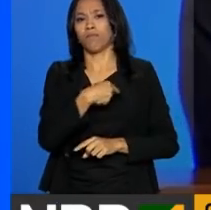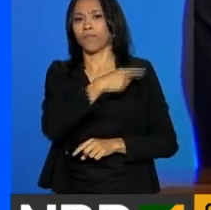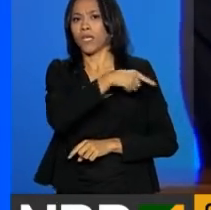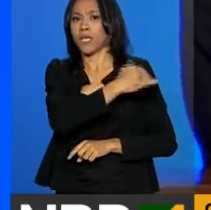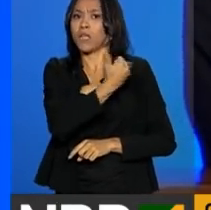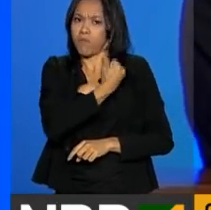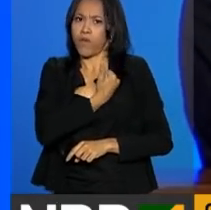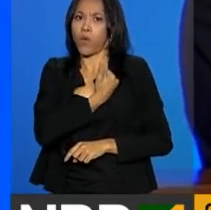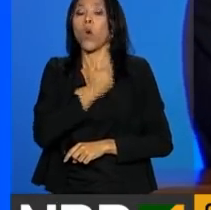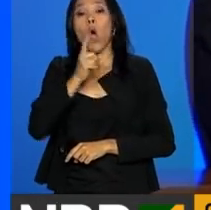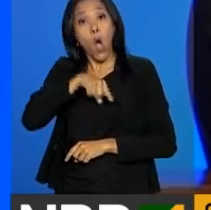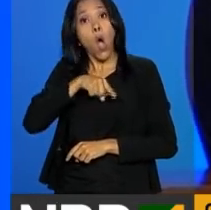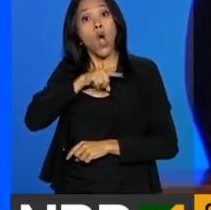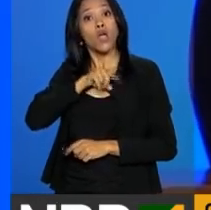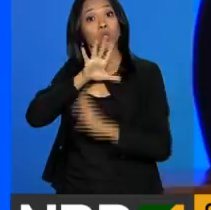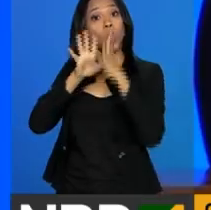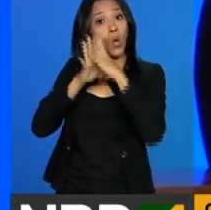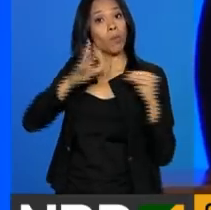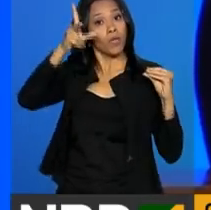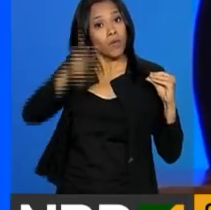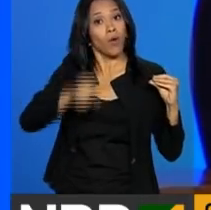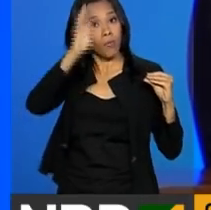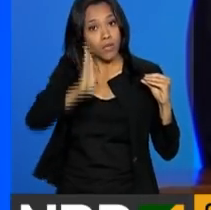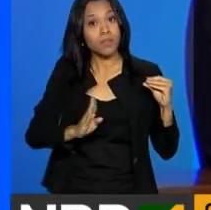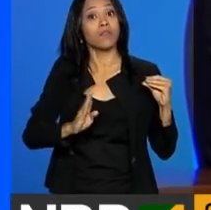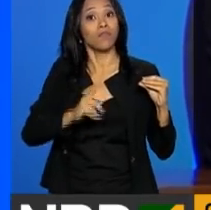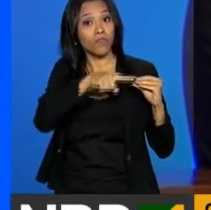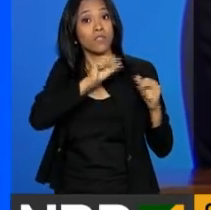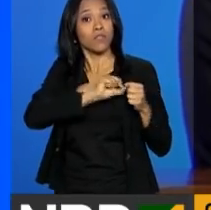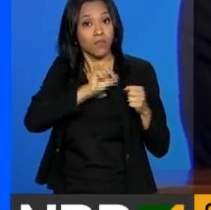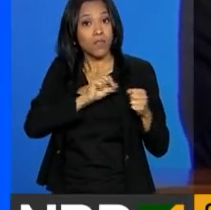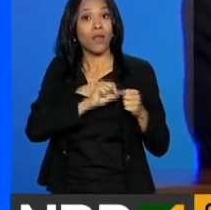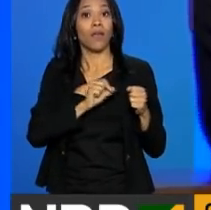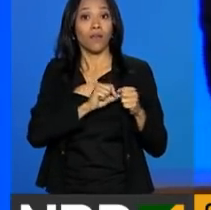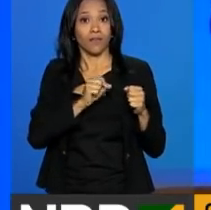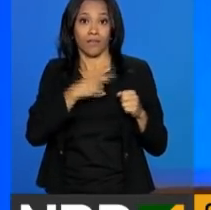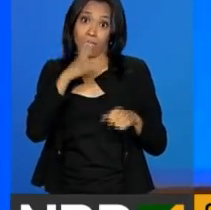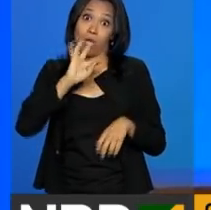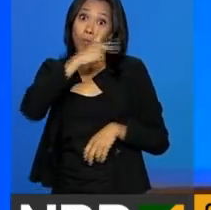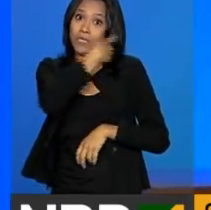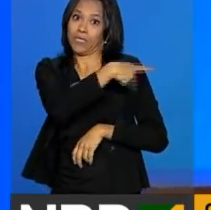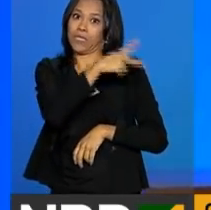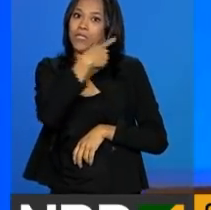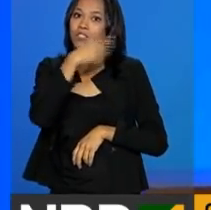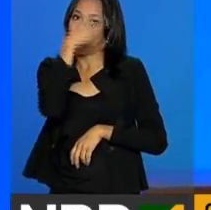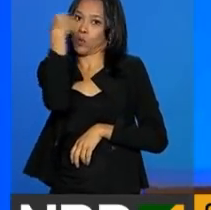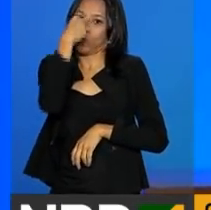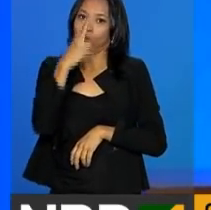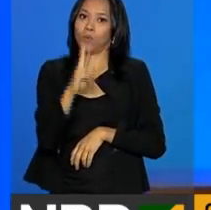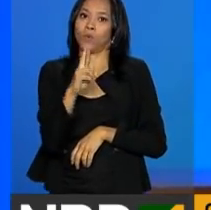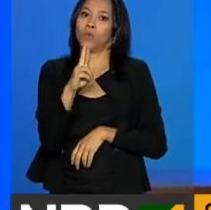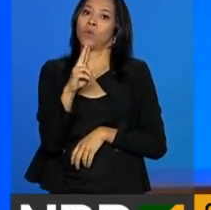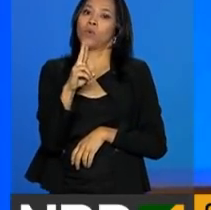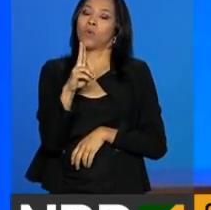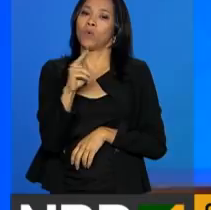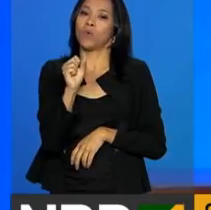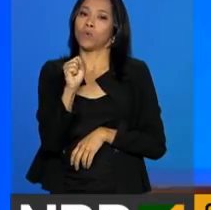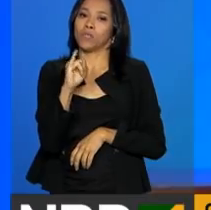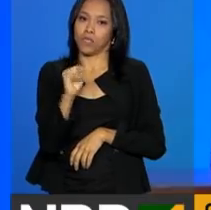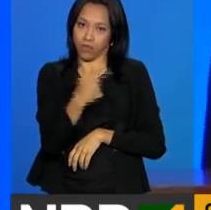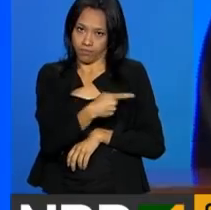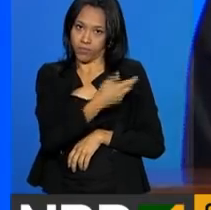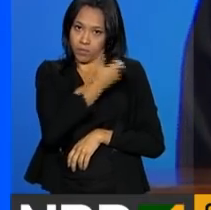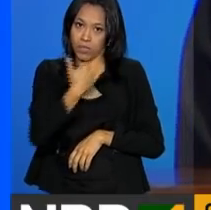todo mundo aquelas providências parecidas com aquelas que vocês fizeram é lá no brasil portanto nós tivemos